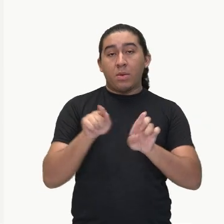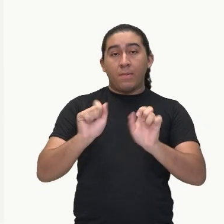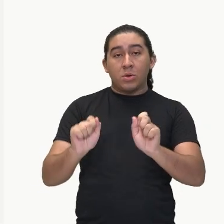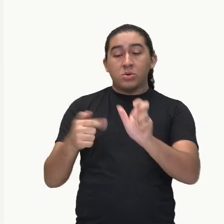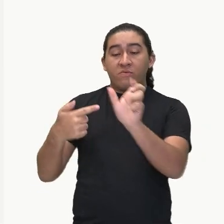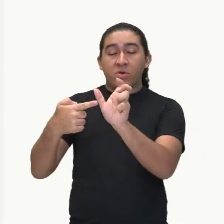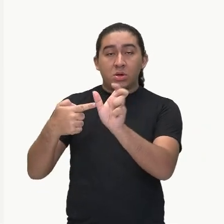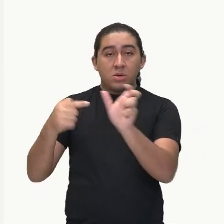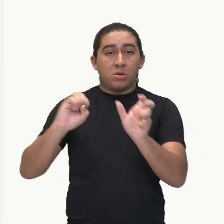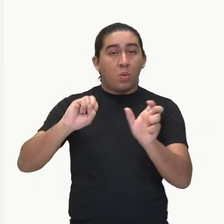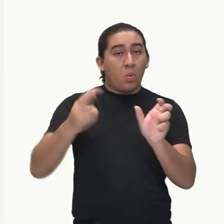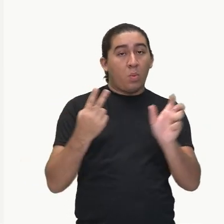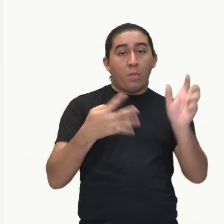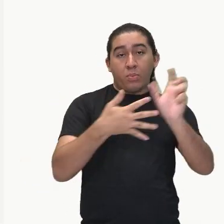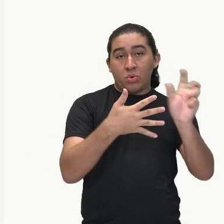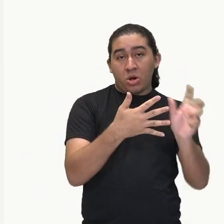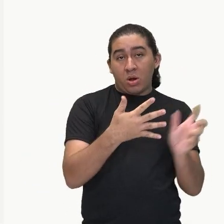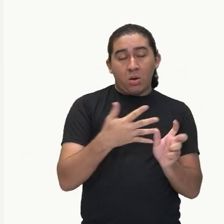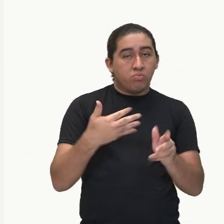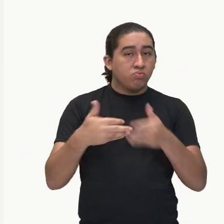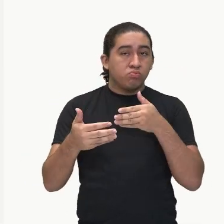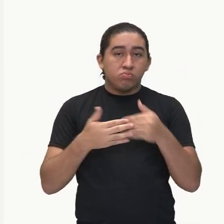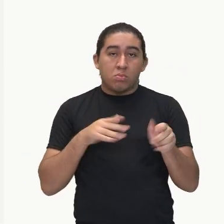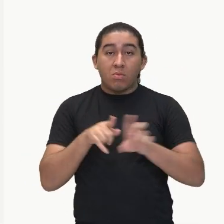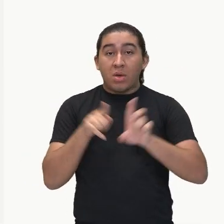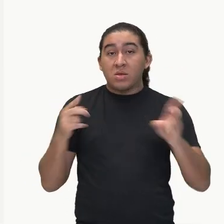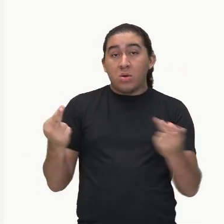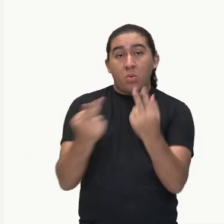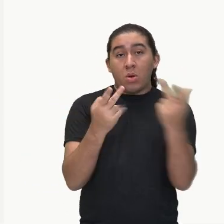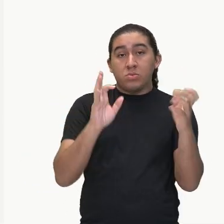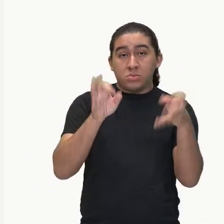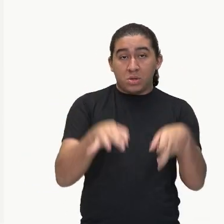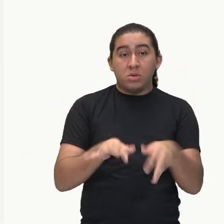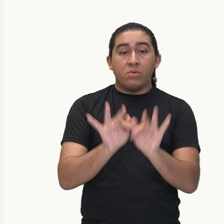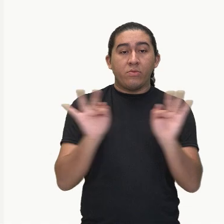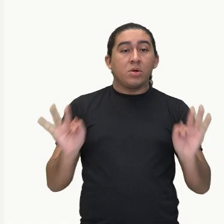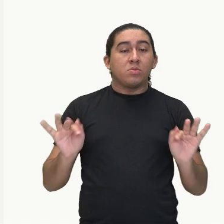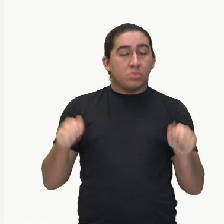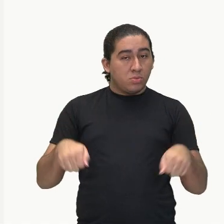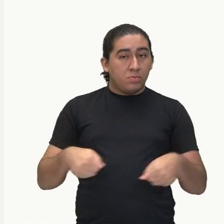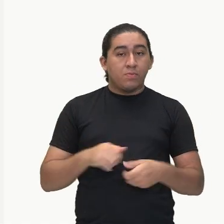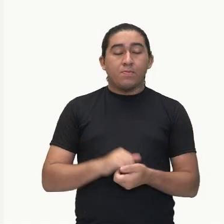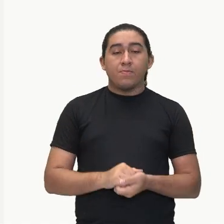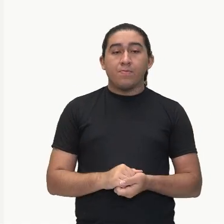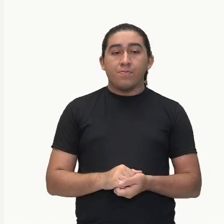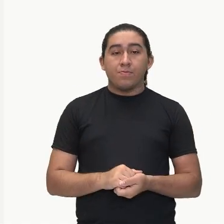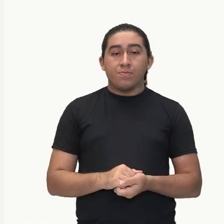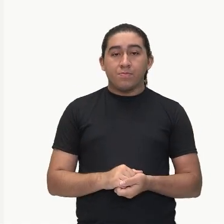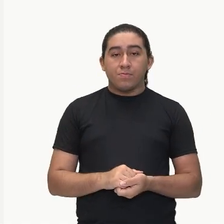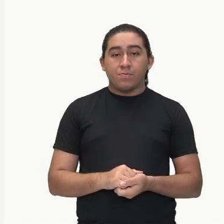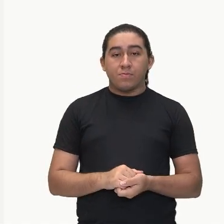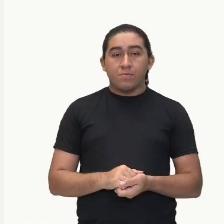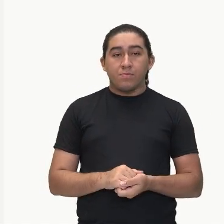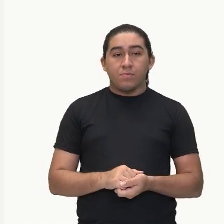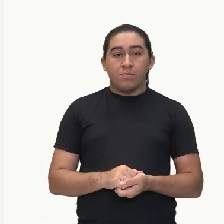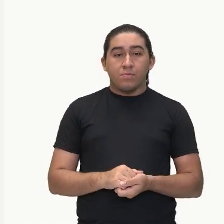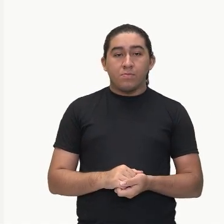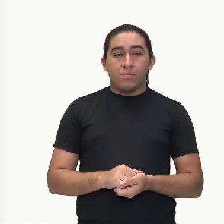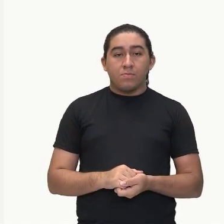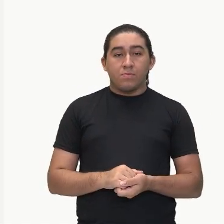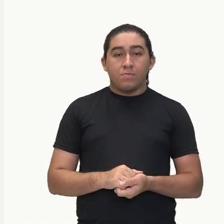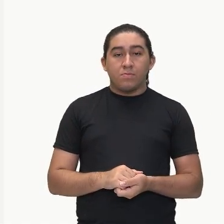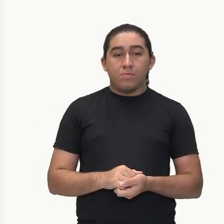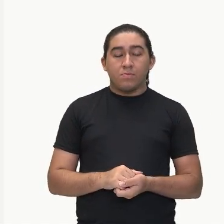no plural. Tanto faz, vai estar igual, vai estar correto. Concordância com sujeitos ligados por